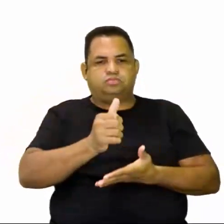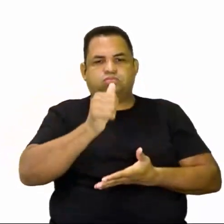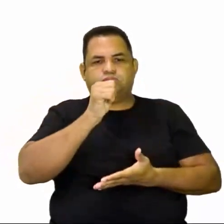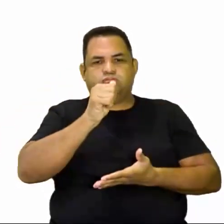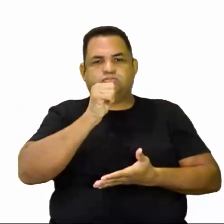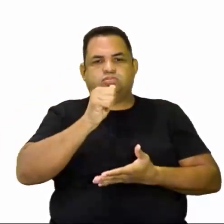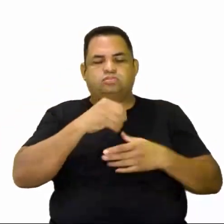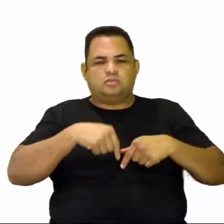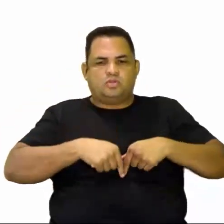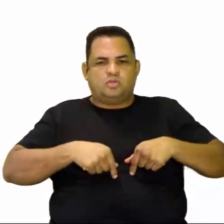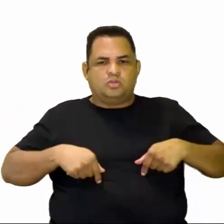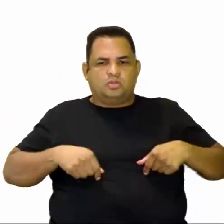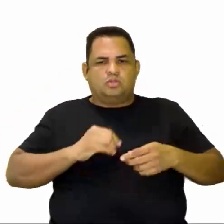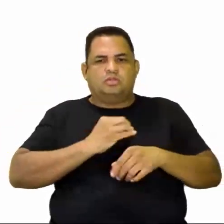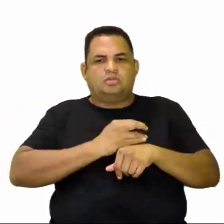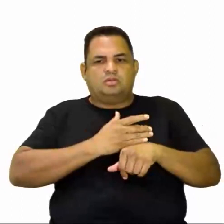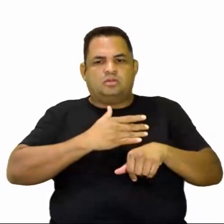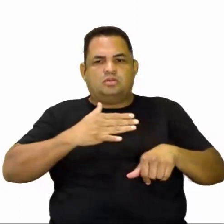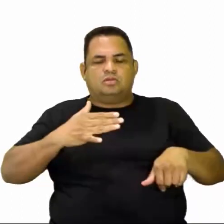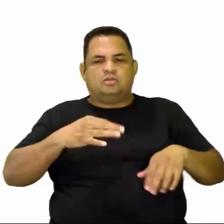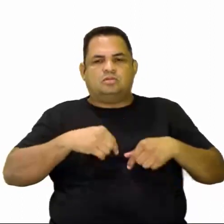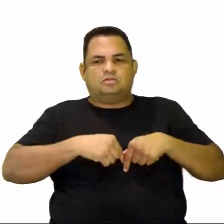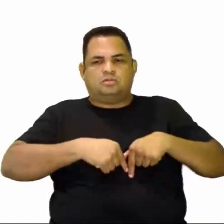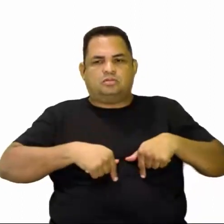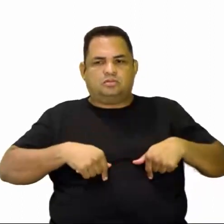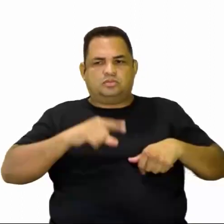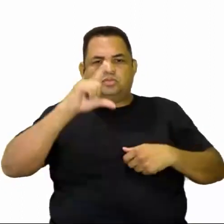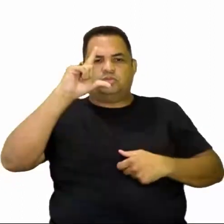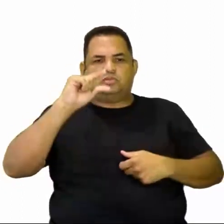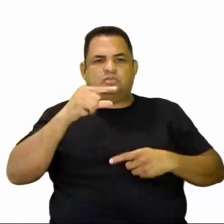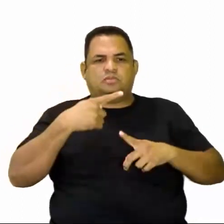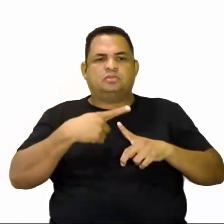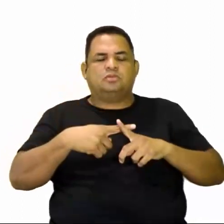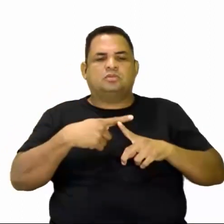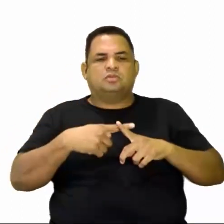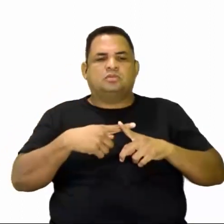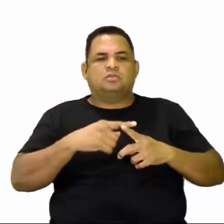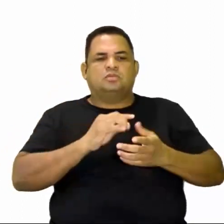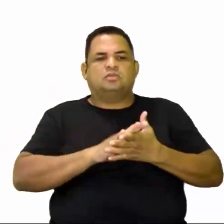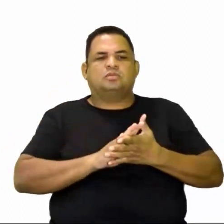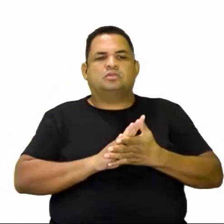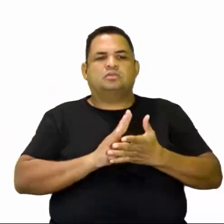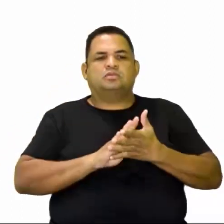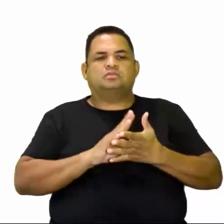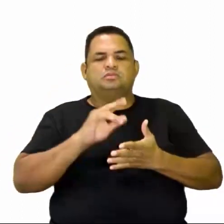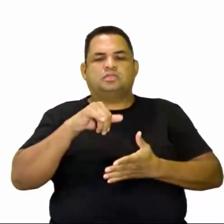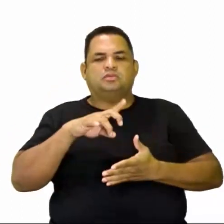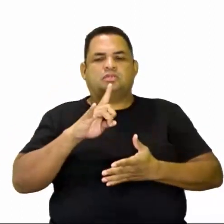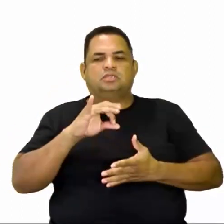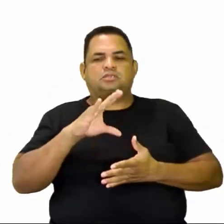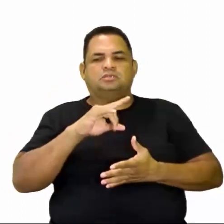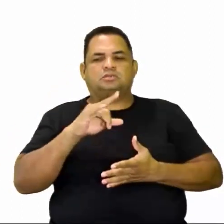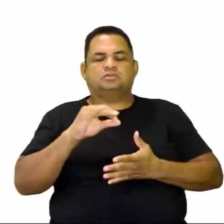estomacais. A acidez no estômago, portanto, ela é diminuída porque aquele meio foi neutralizado, isto é, a acidez